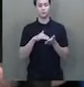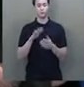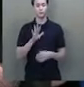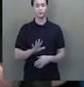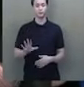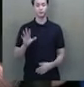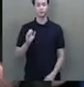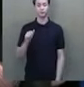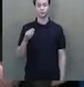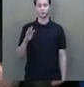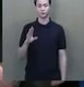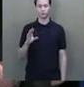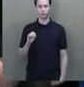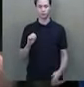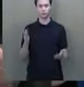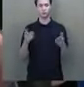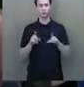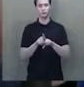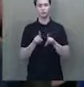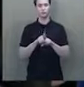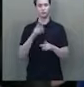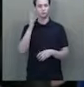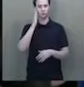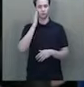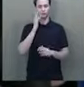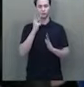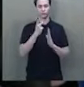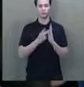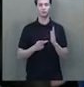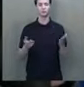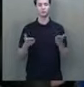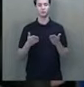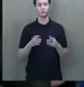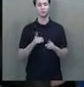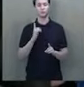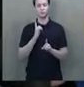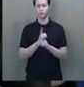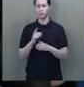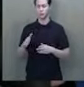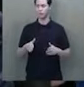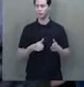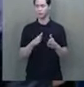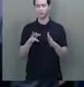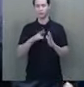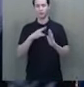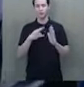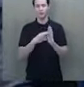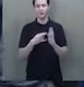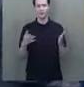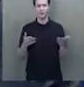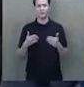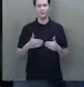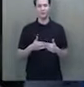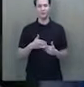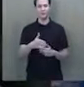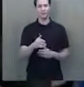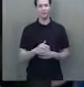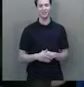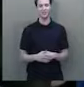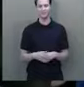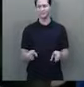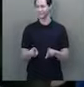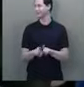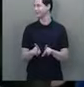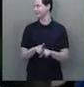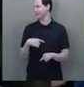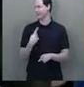Gustavo Saboia, à luz do andamento do projeto até aqui, encontrar o caminho regimental e, havendo o acordo de todos os líderes, nós